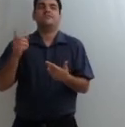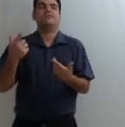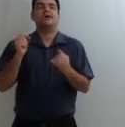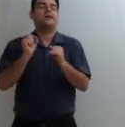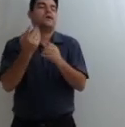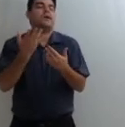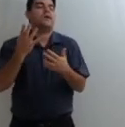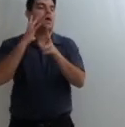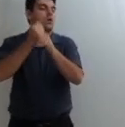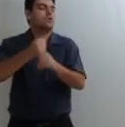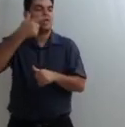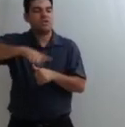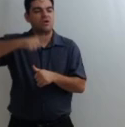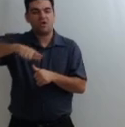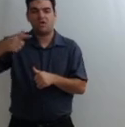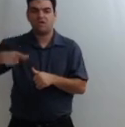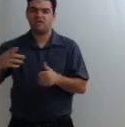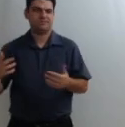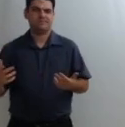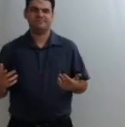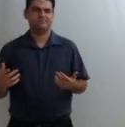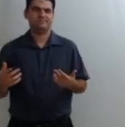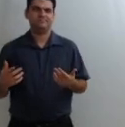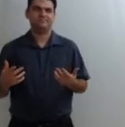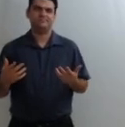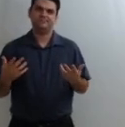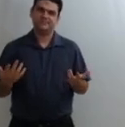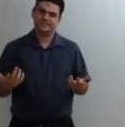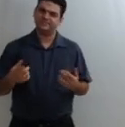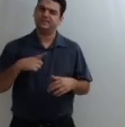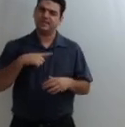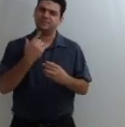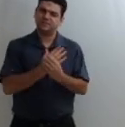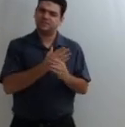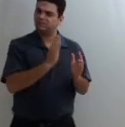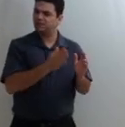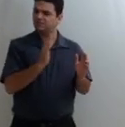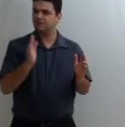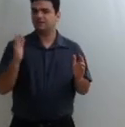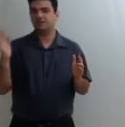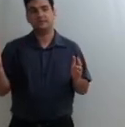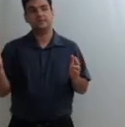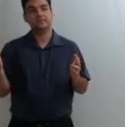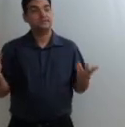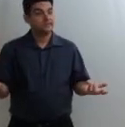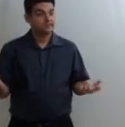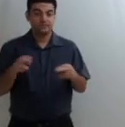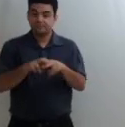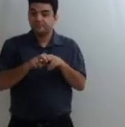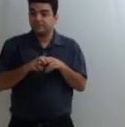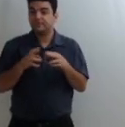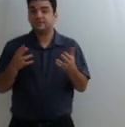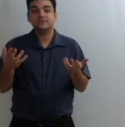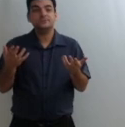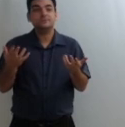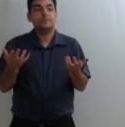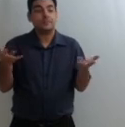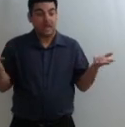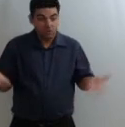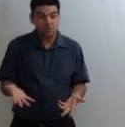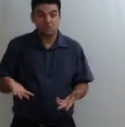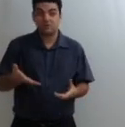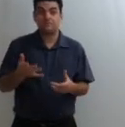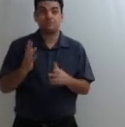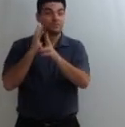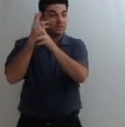que não ultrapassou os requisitos de admissibilidade. Então, o recurso sequer ultrapassou os requisitos de admissibilidade. Então,